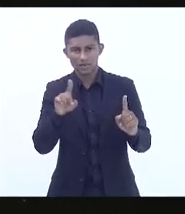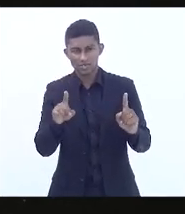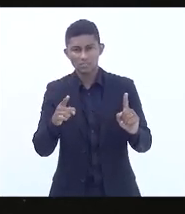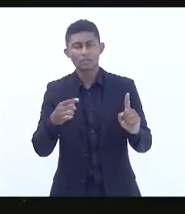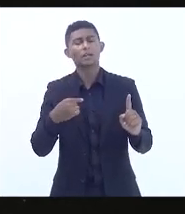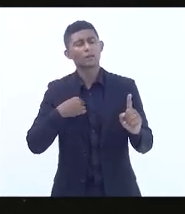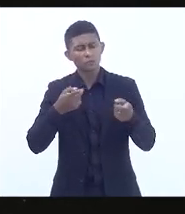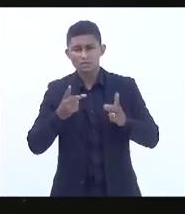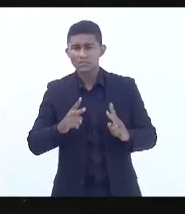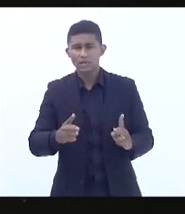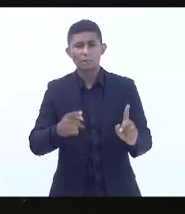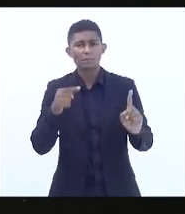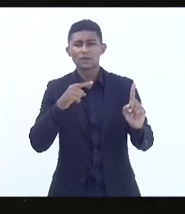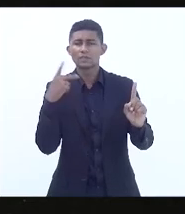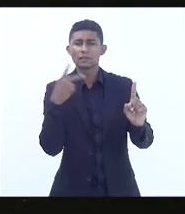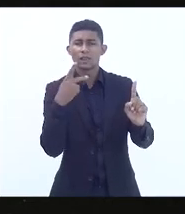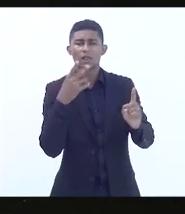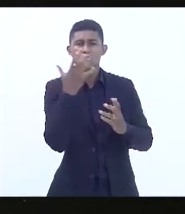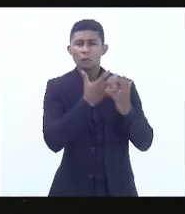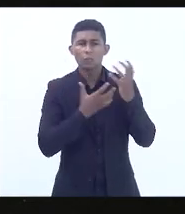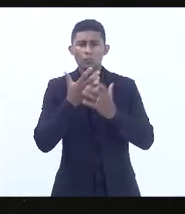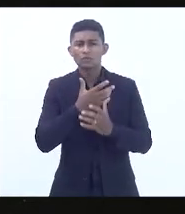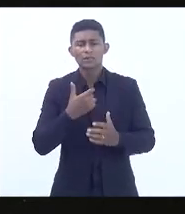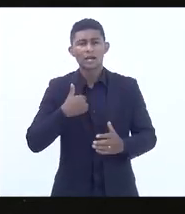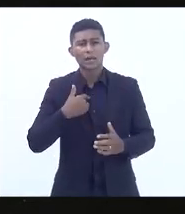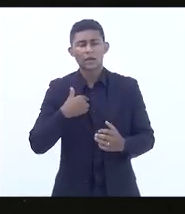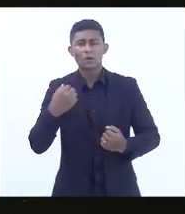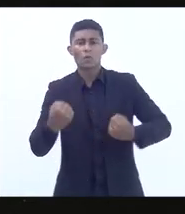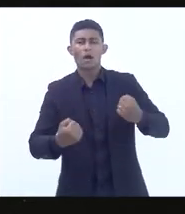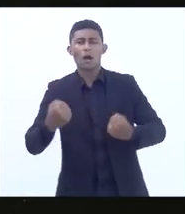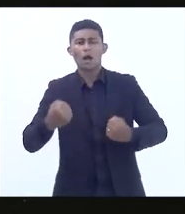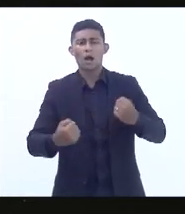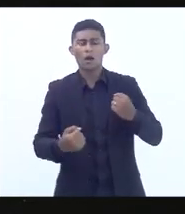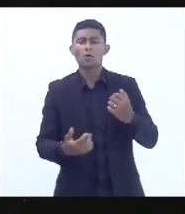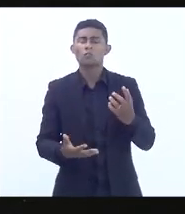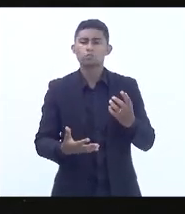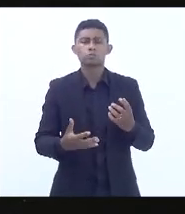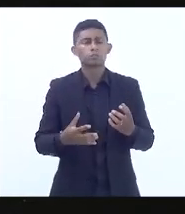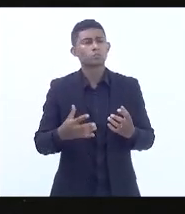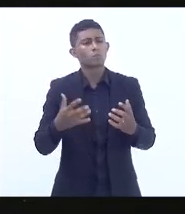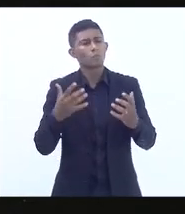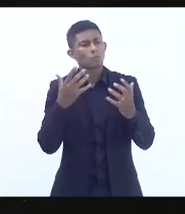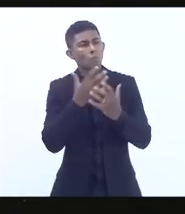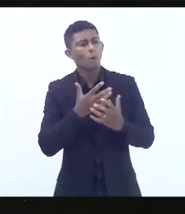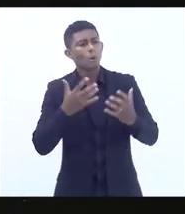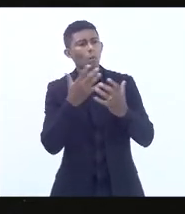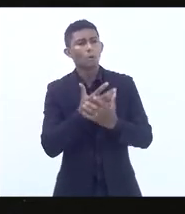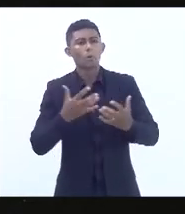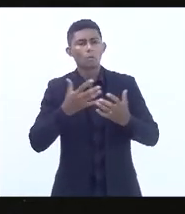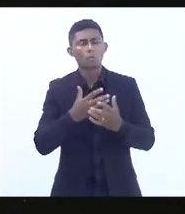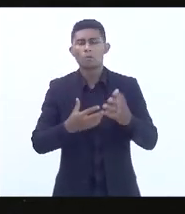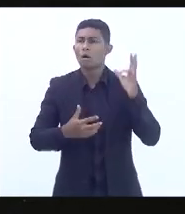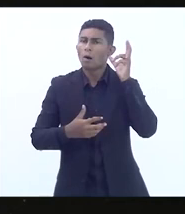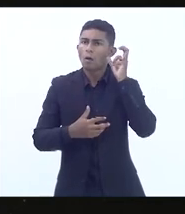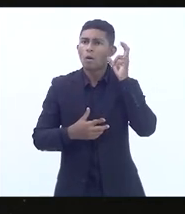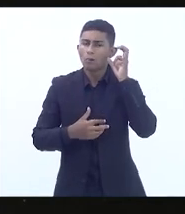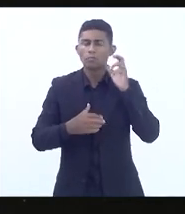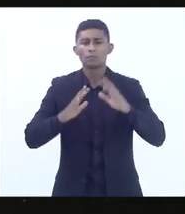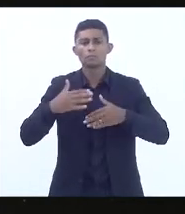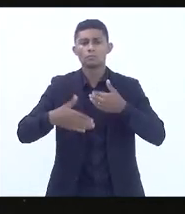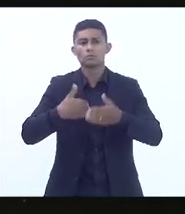vinha ouvindo sempre os louvores, que eu gosto de suas canções, de seus hinos. Mas deu no que